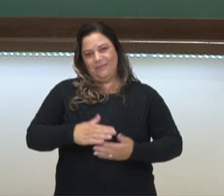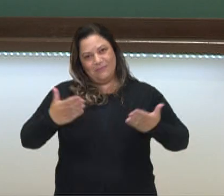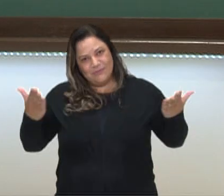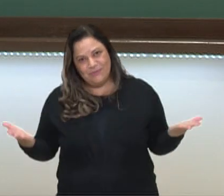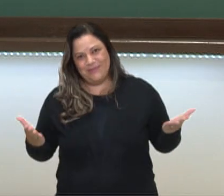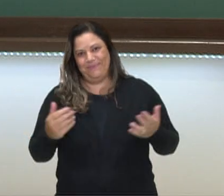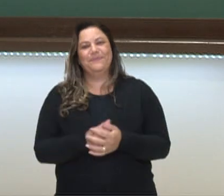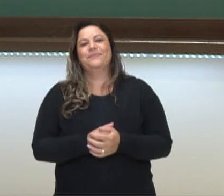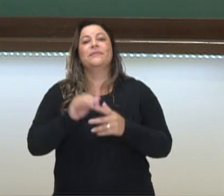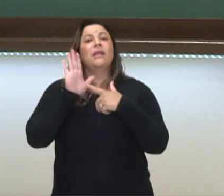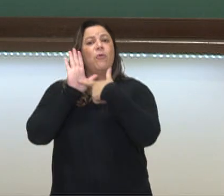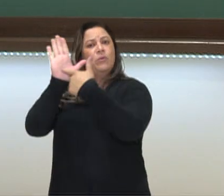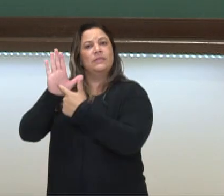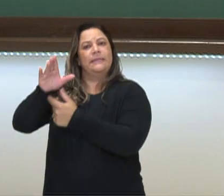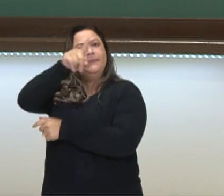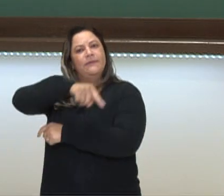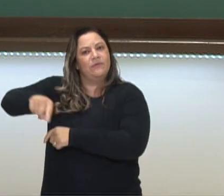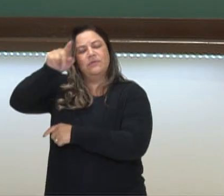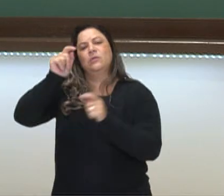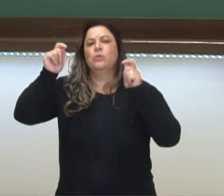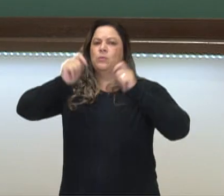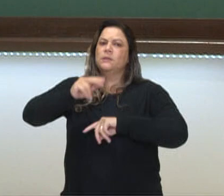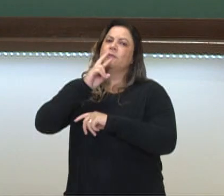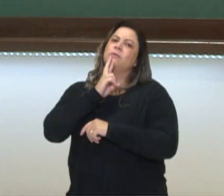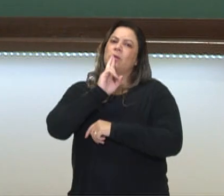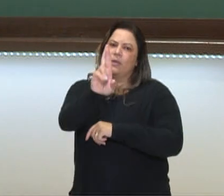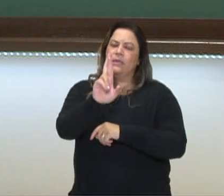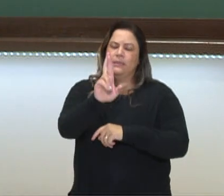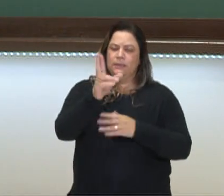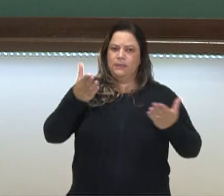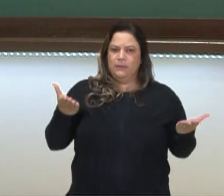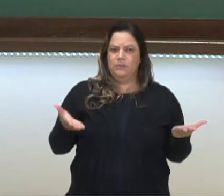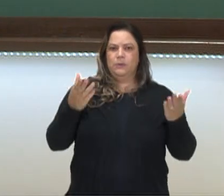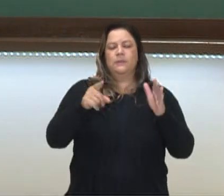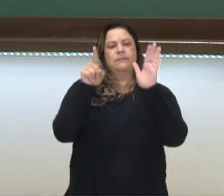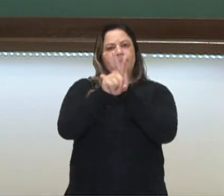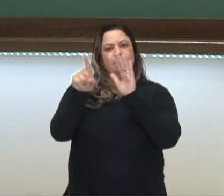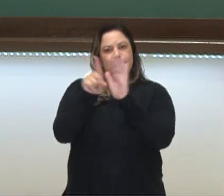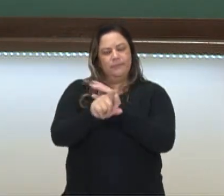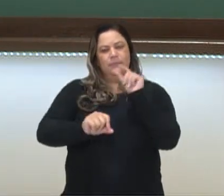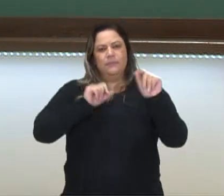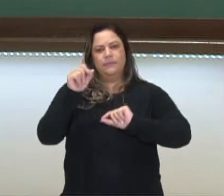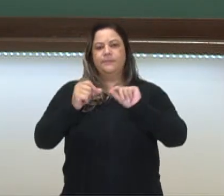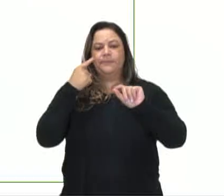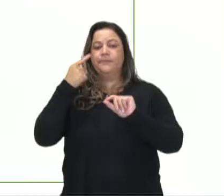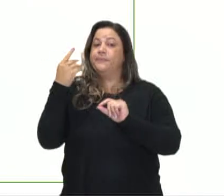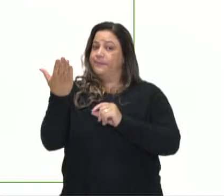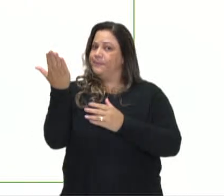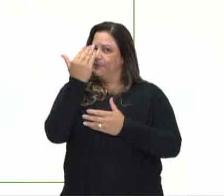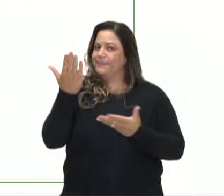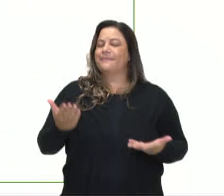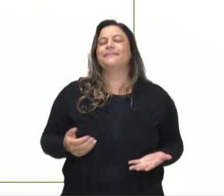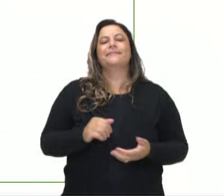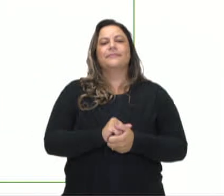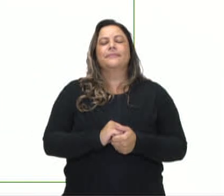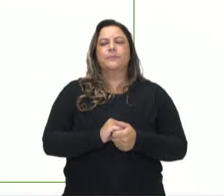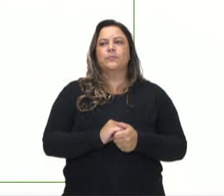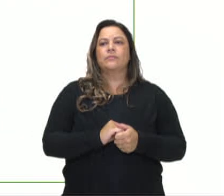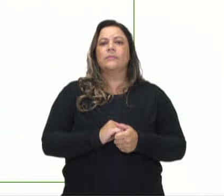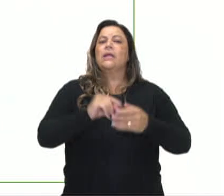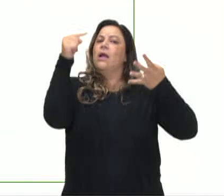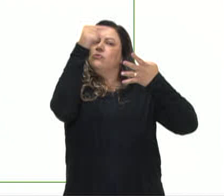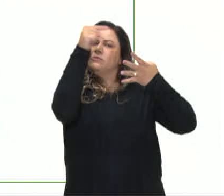Muito bem, vou apresentar para você aqui uma possível resposta a essa questão. Acompanhe aqui, os elementos do clima são os